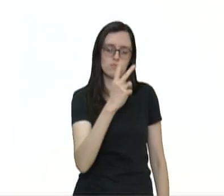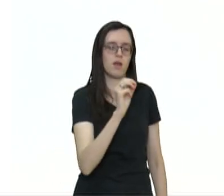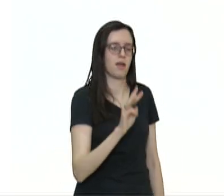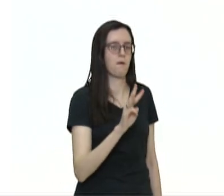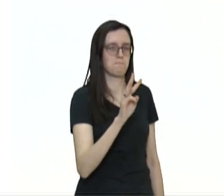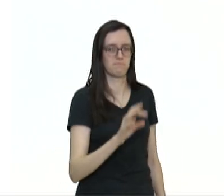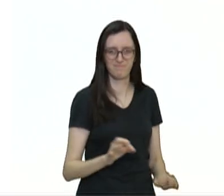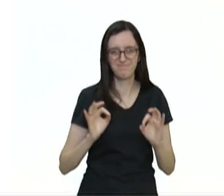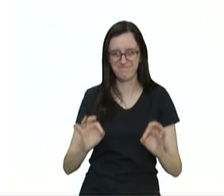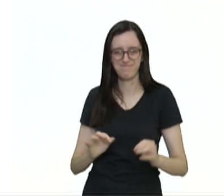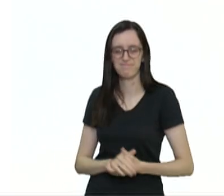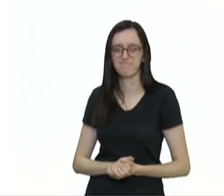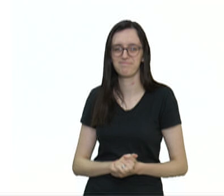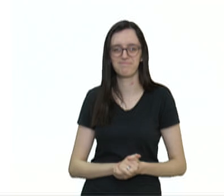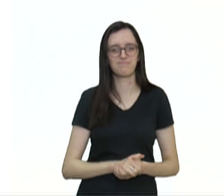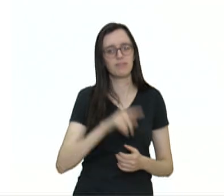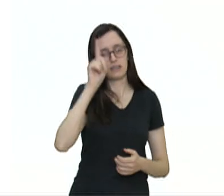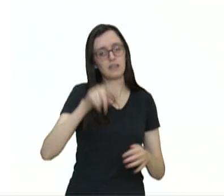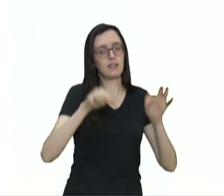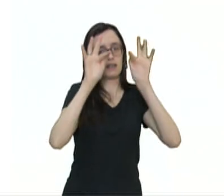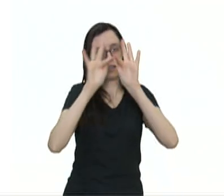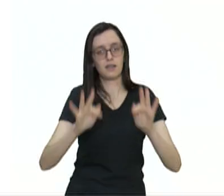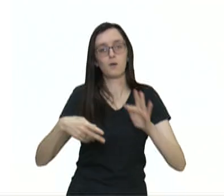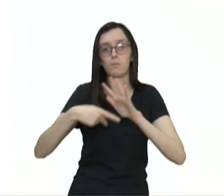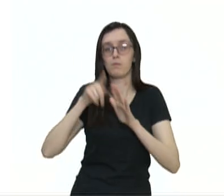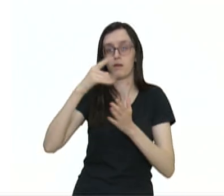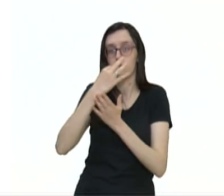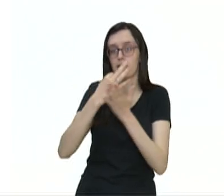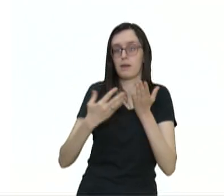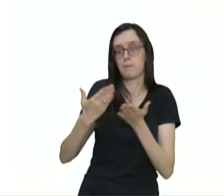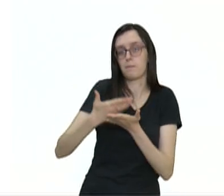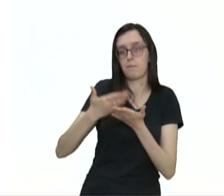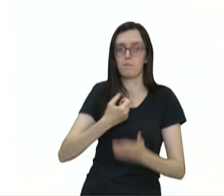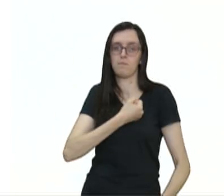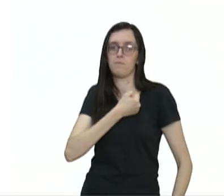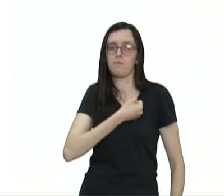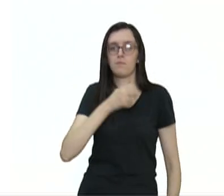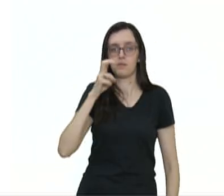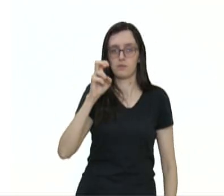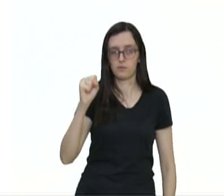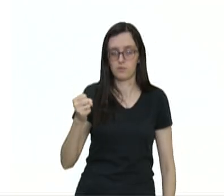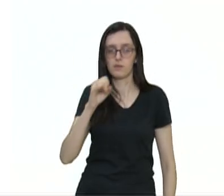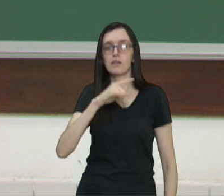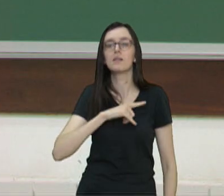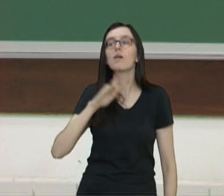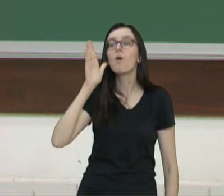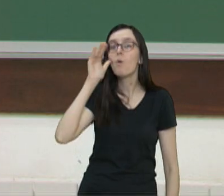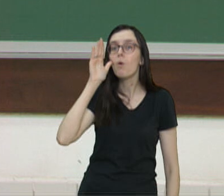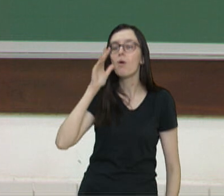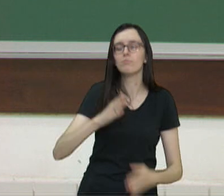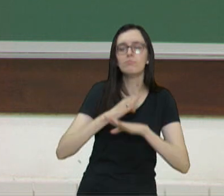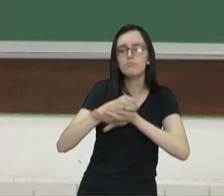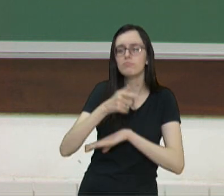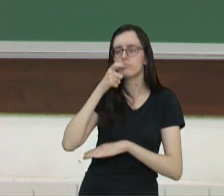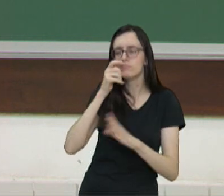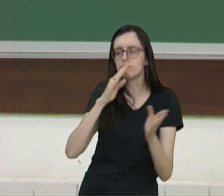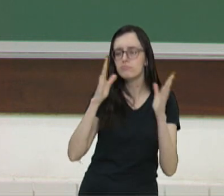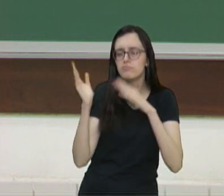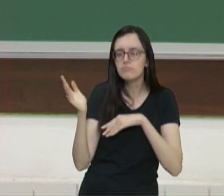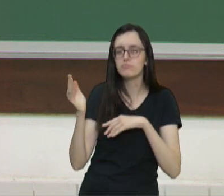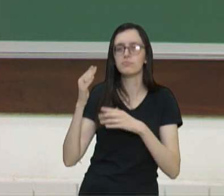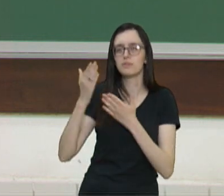Tranquilo? Então, essas frases foram tiradas lá do texto da página 58. Se você tiver curiosidade, vai lá, dá uma lida.